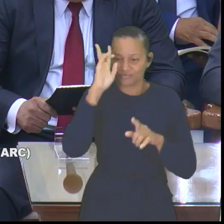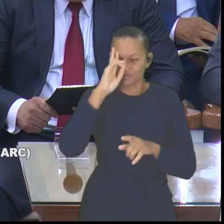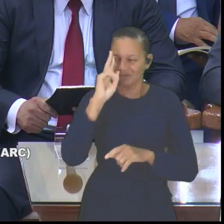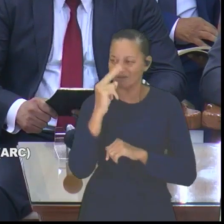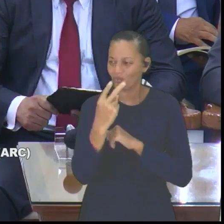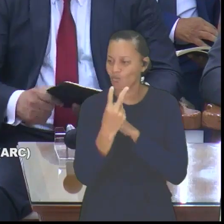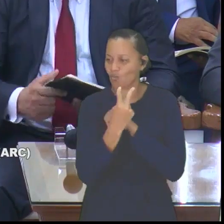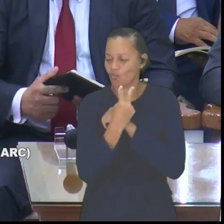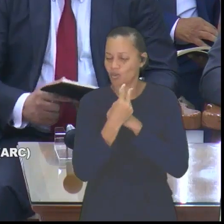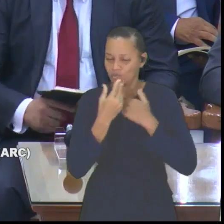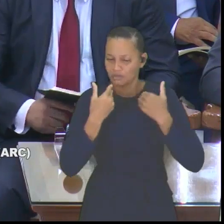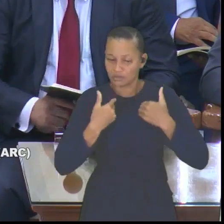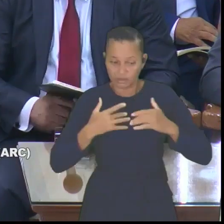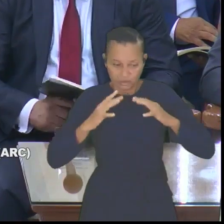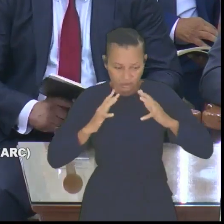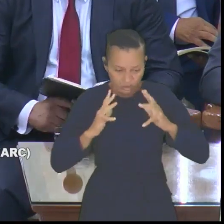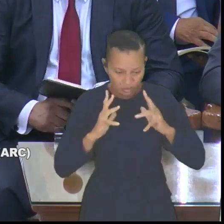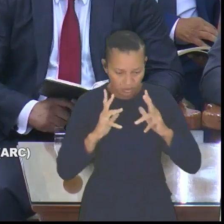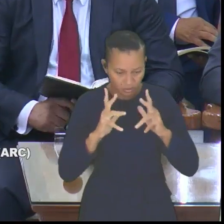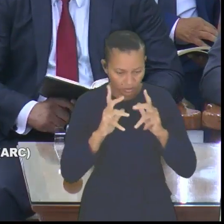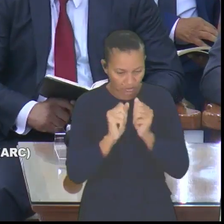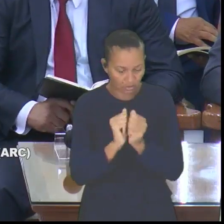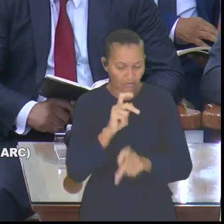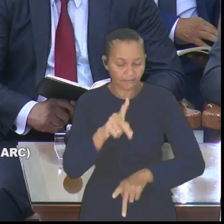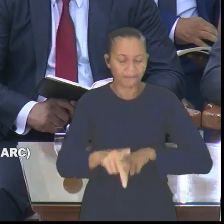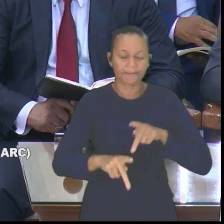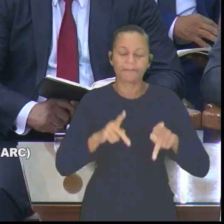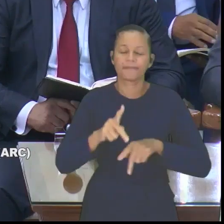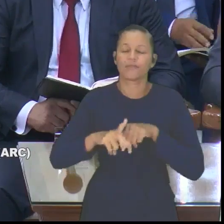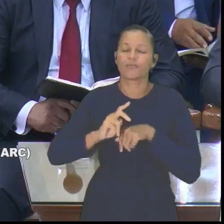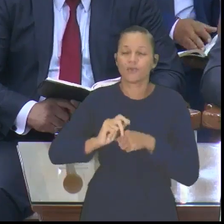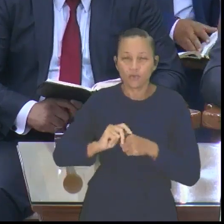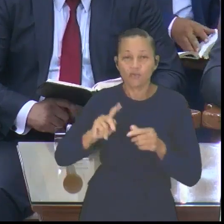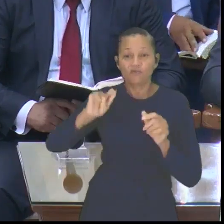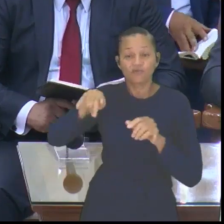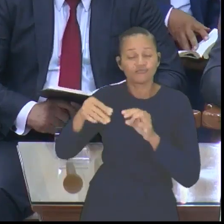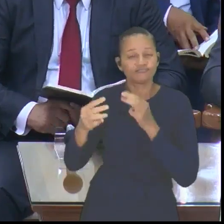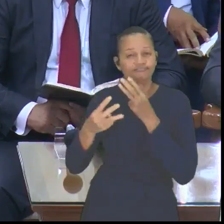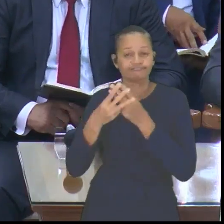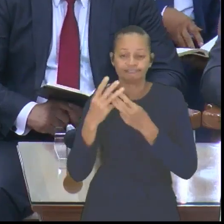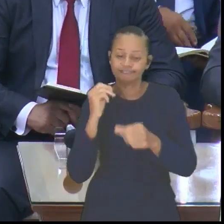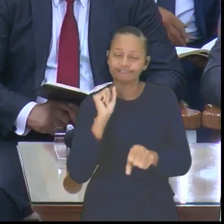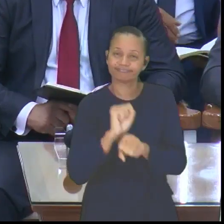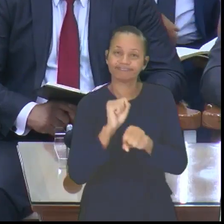povo dos judeus esperava. Amém.